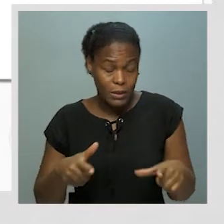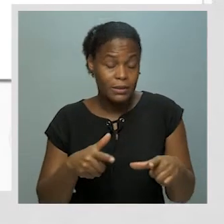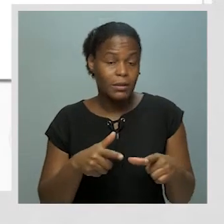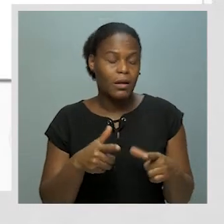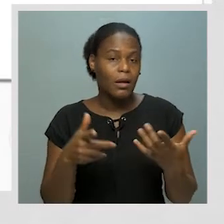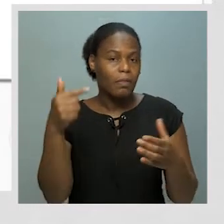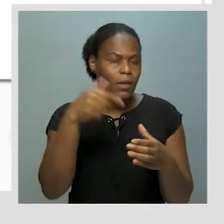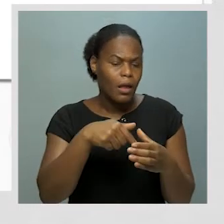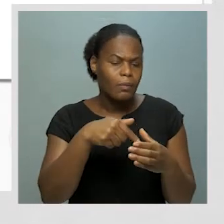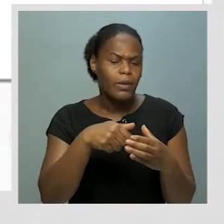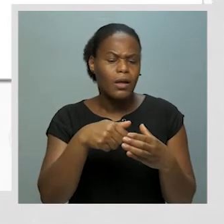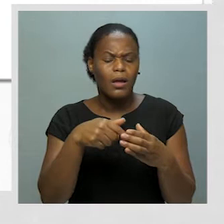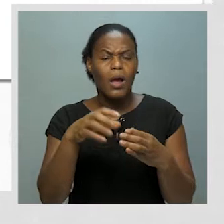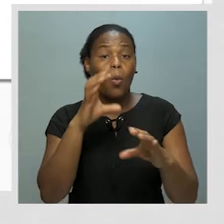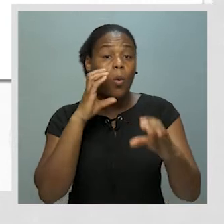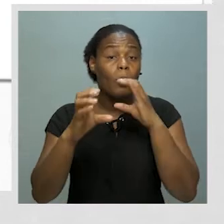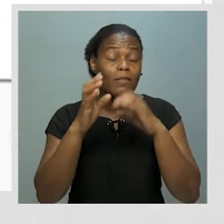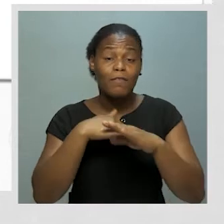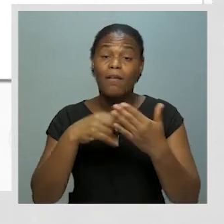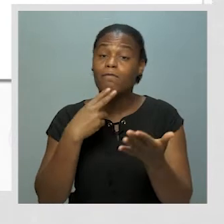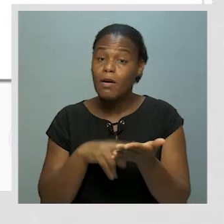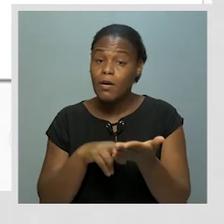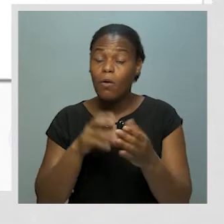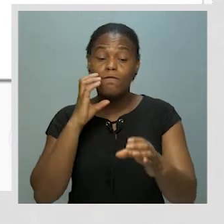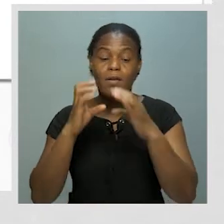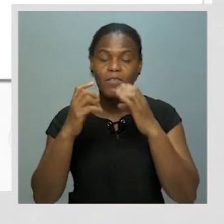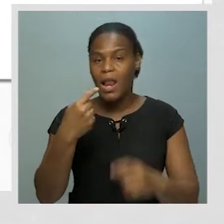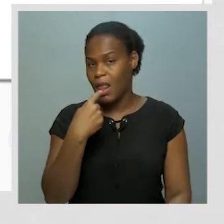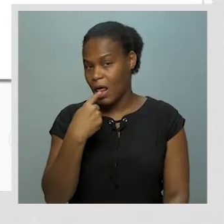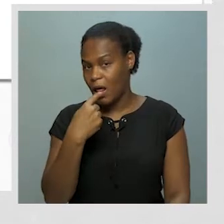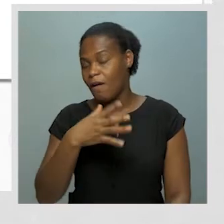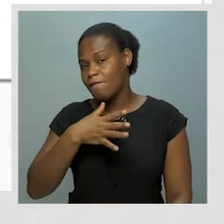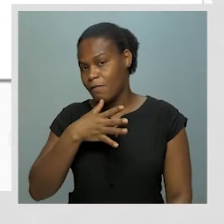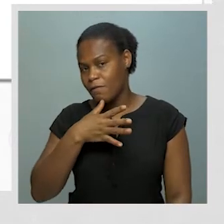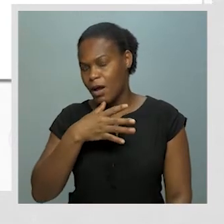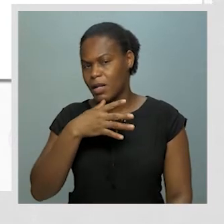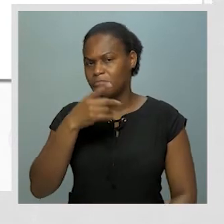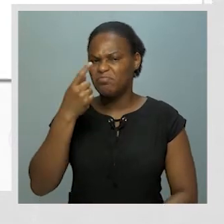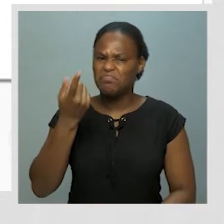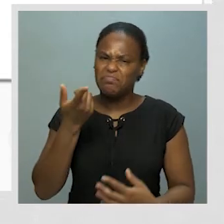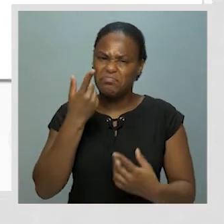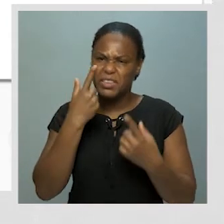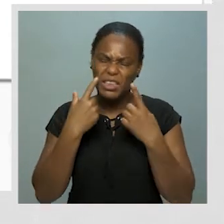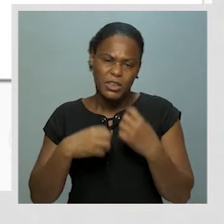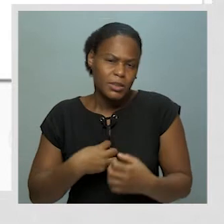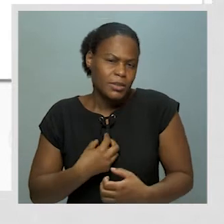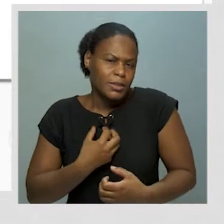ao comunicar, nós utilizamos a língua para expressar